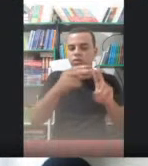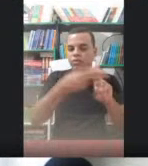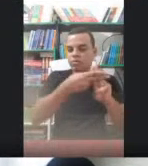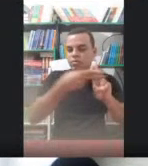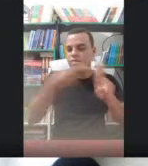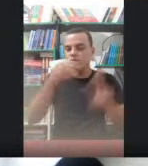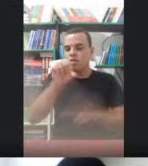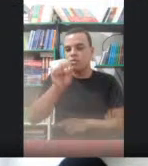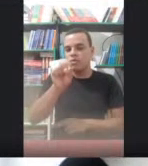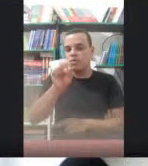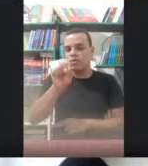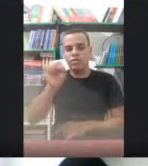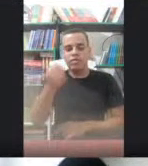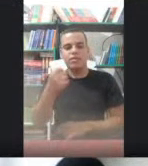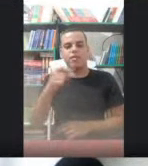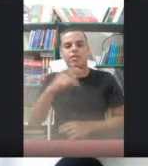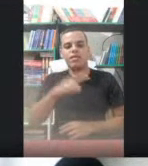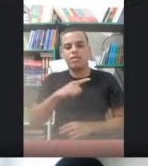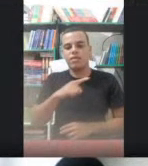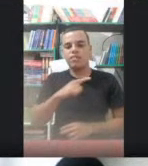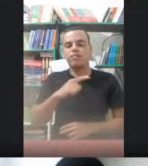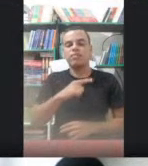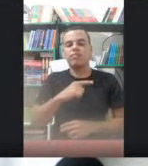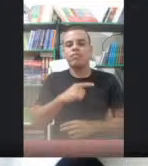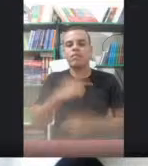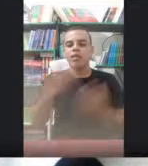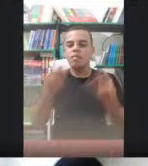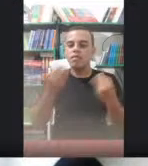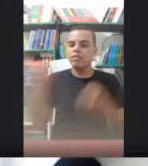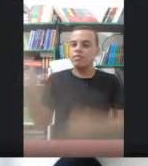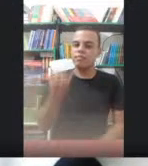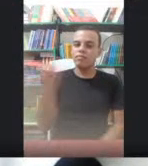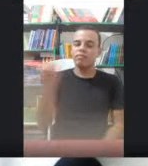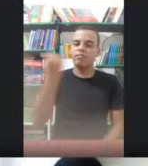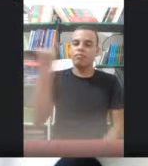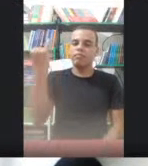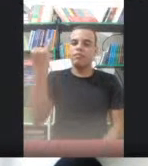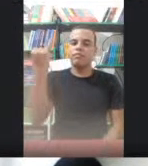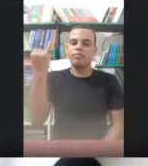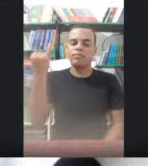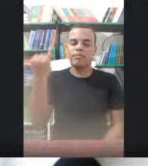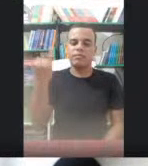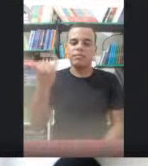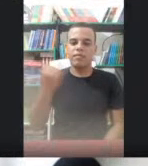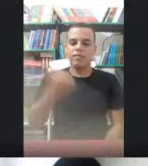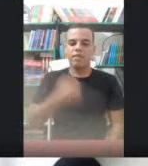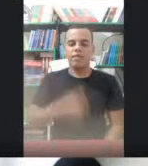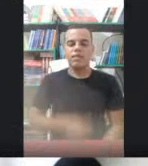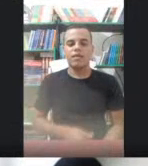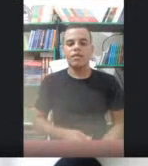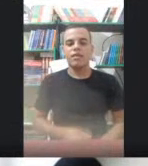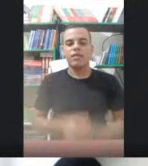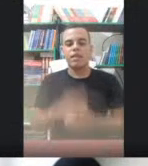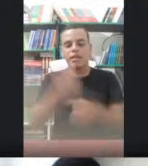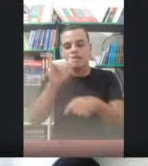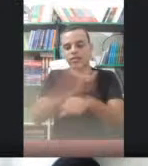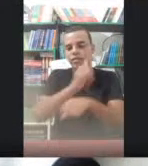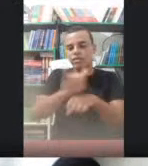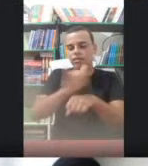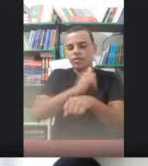capacidade organizativa, né? Então, é importante destacar as estratégias de turno estendido, as estratégias de prevenção